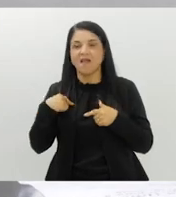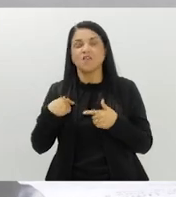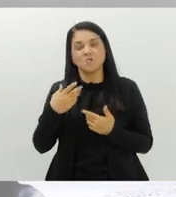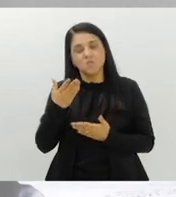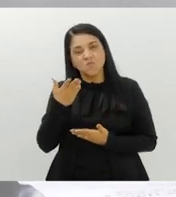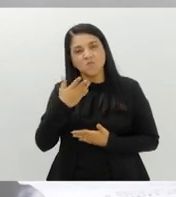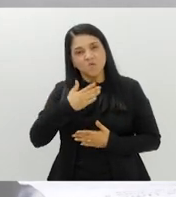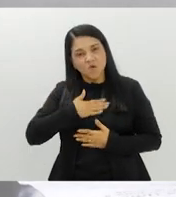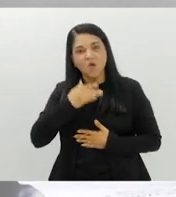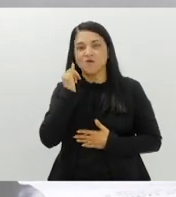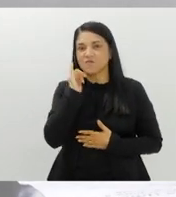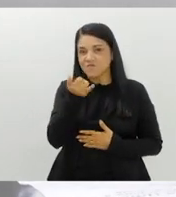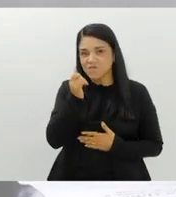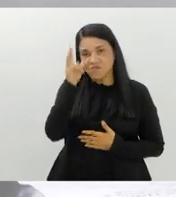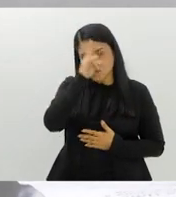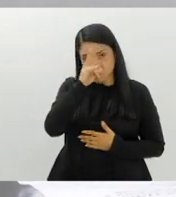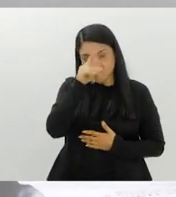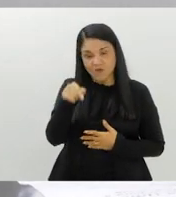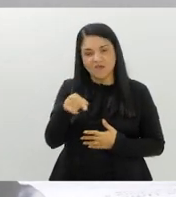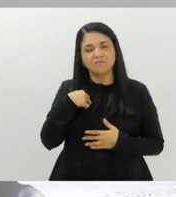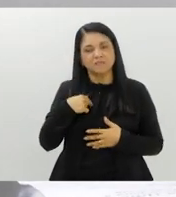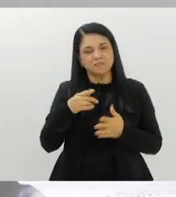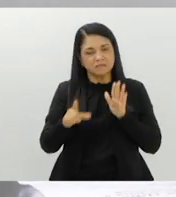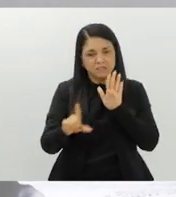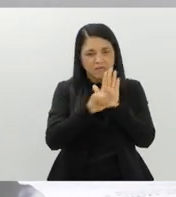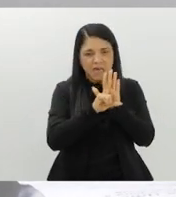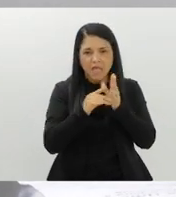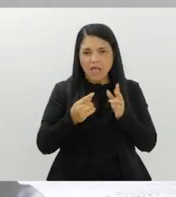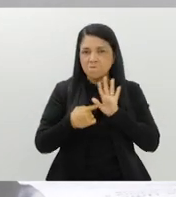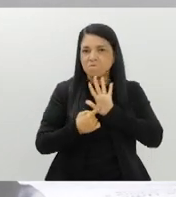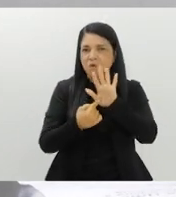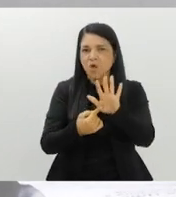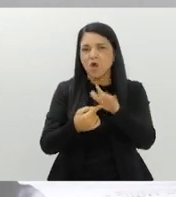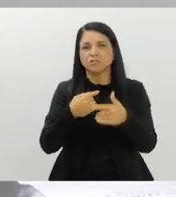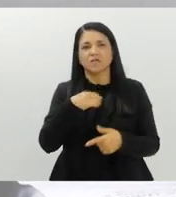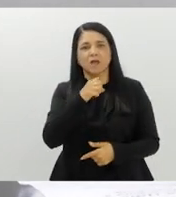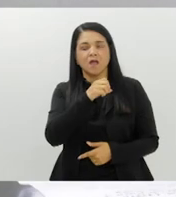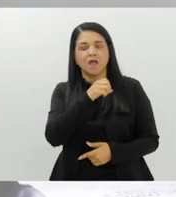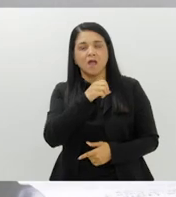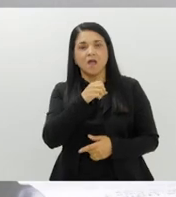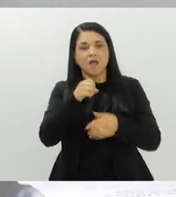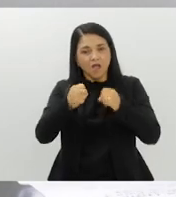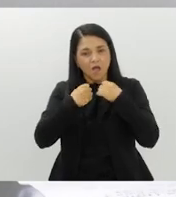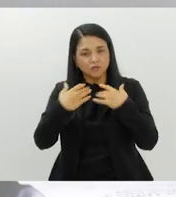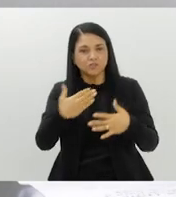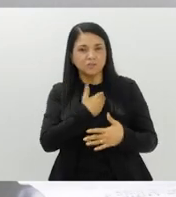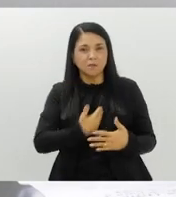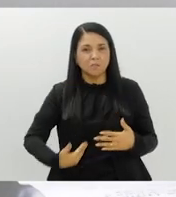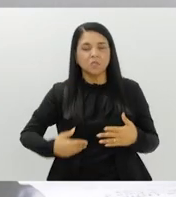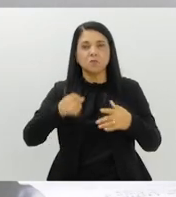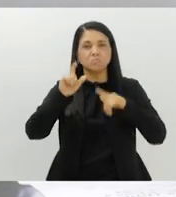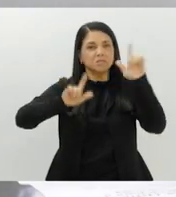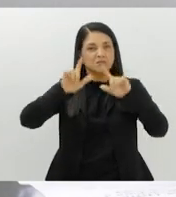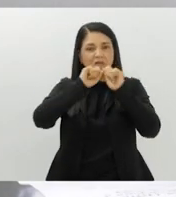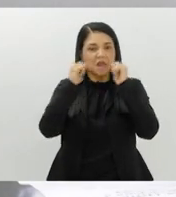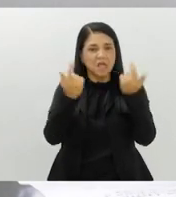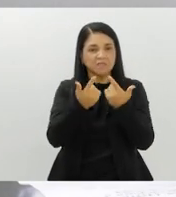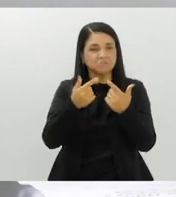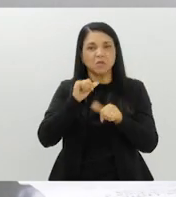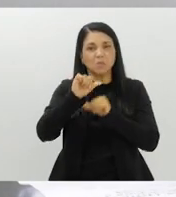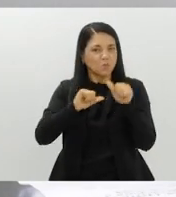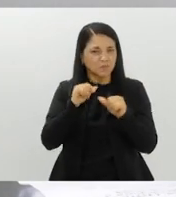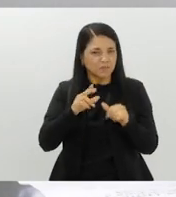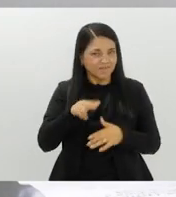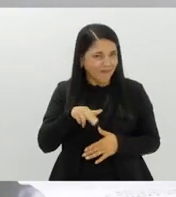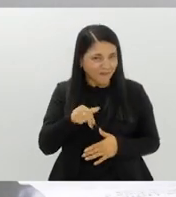de lei, fazem audiência pública, para que isso? Isso daí vai sair na TV Alerta, mas pronto, nada vai mudar. Não é